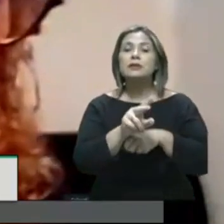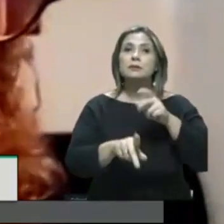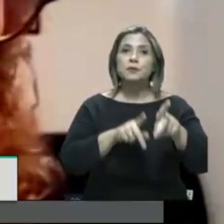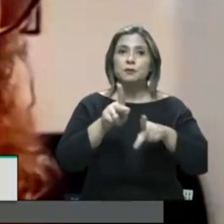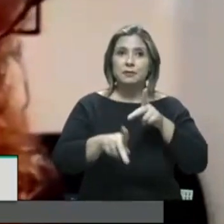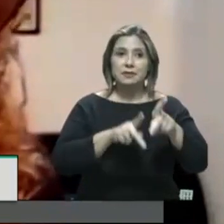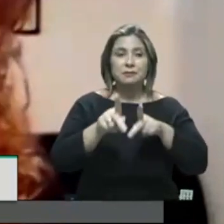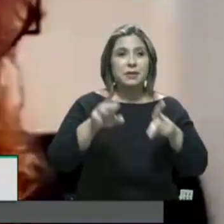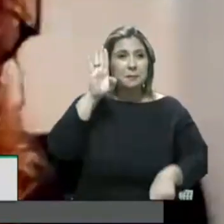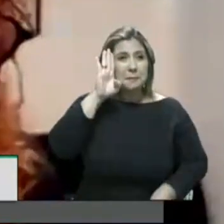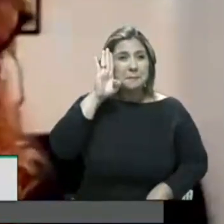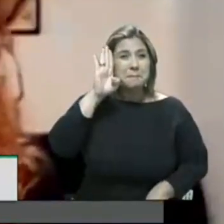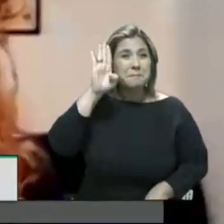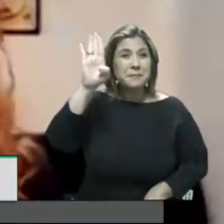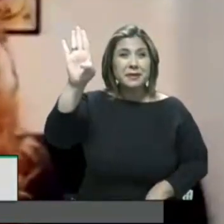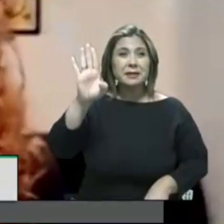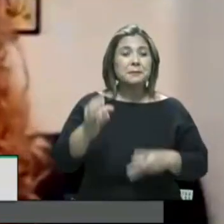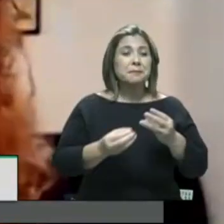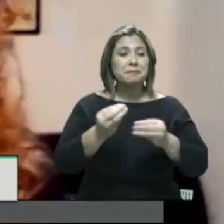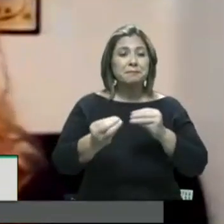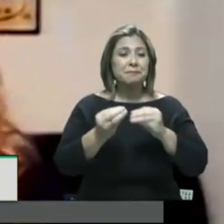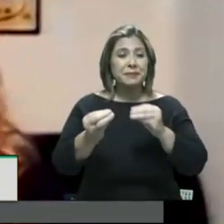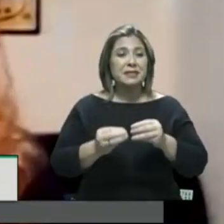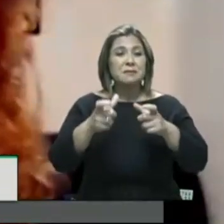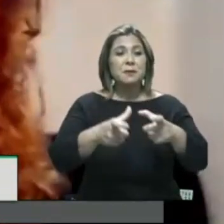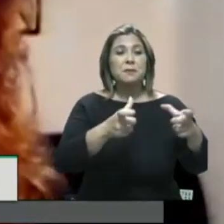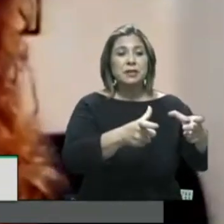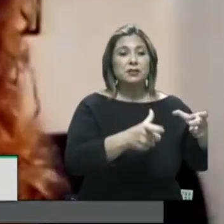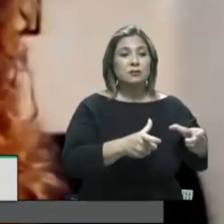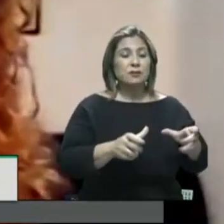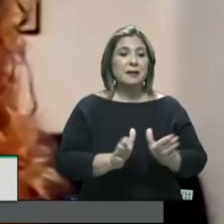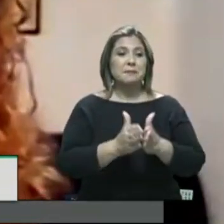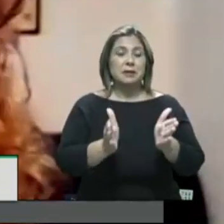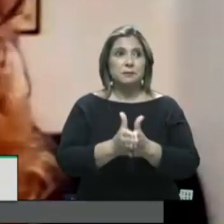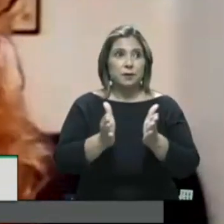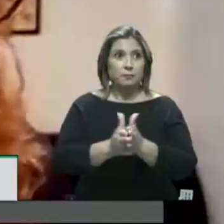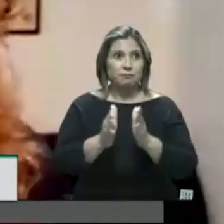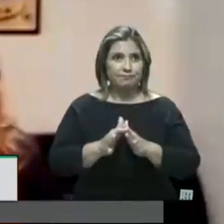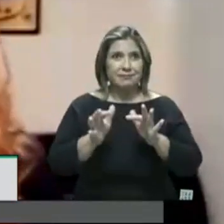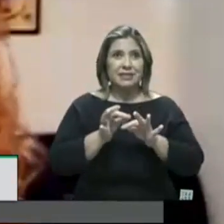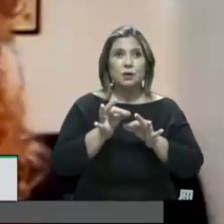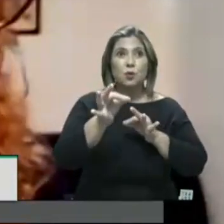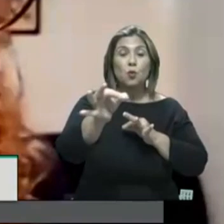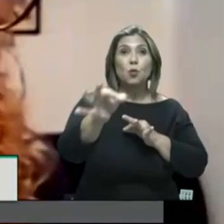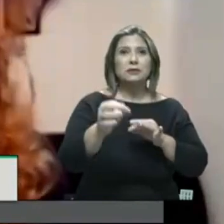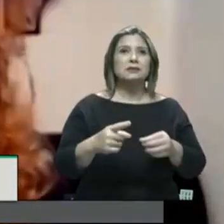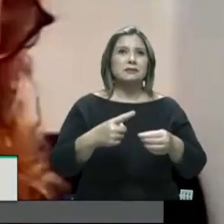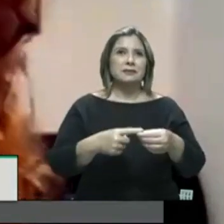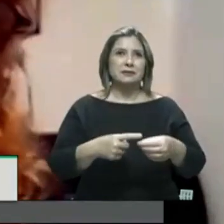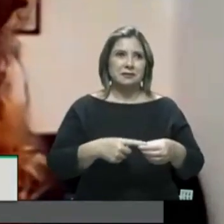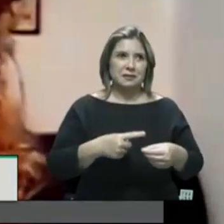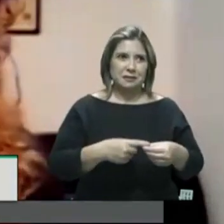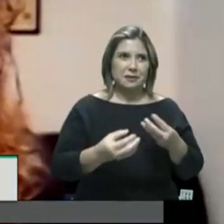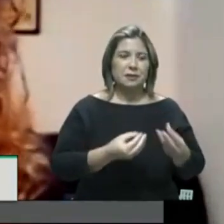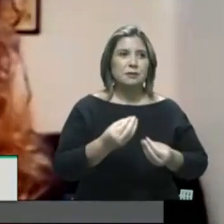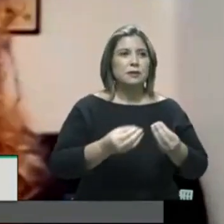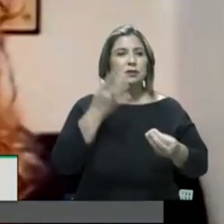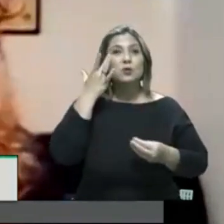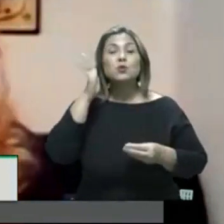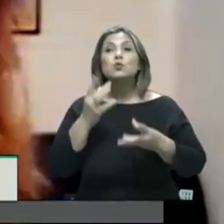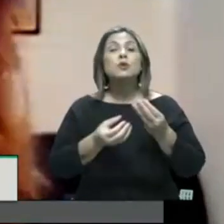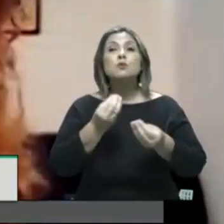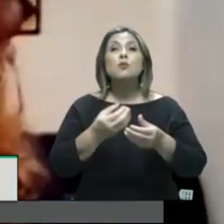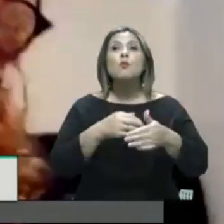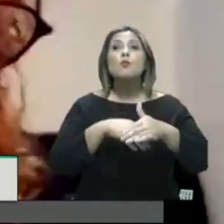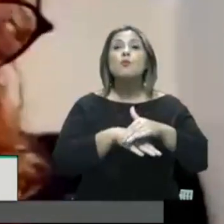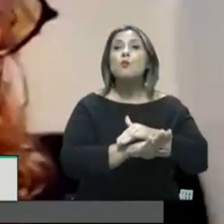nas comunidades periféricas. E eu não sei como ficaram aqueles testes que estavam acumulados aí nos depósitos, então eu preciso saber como